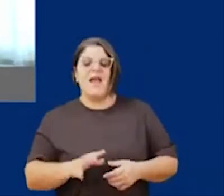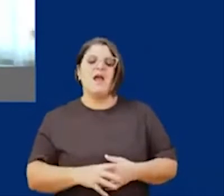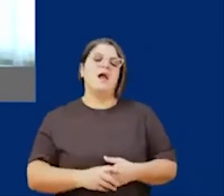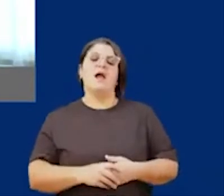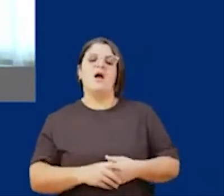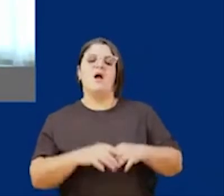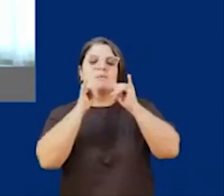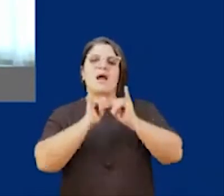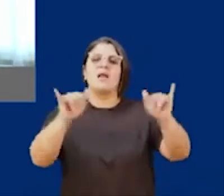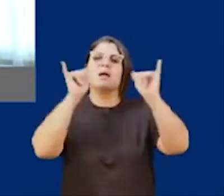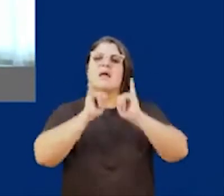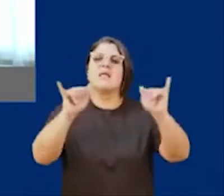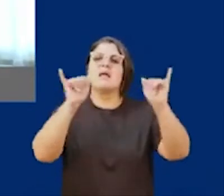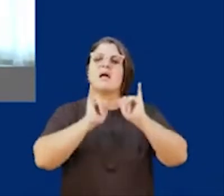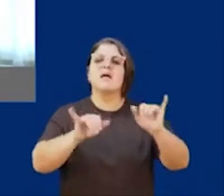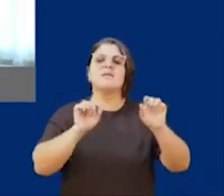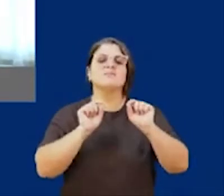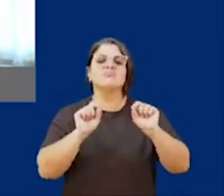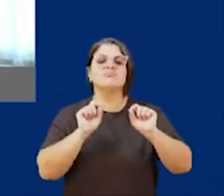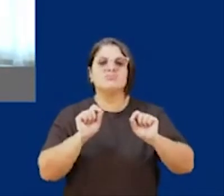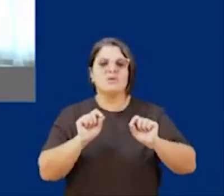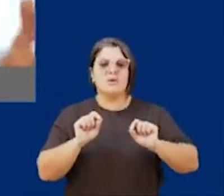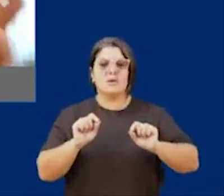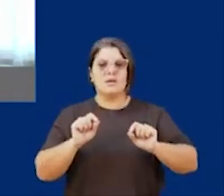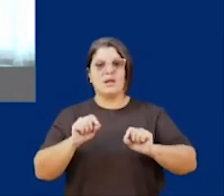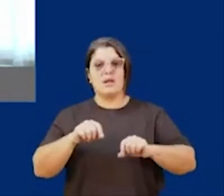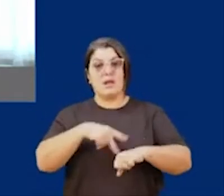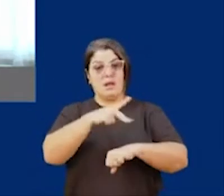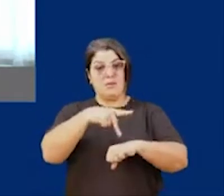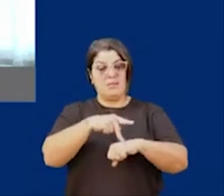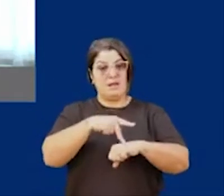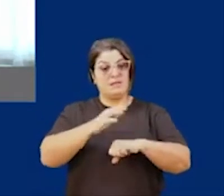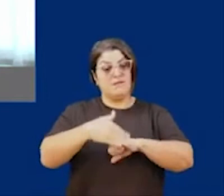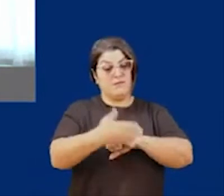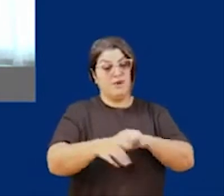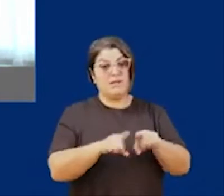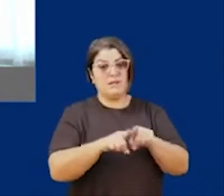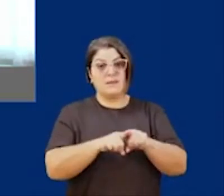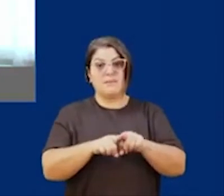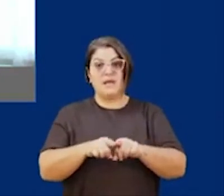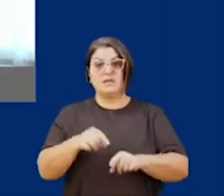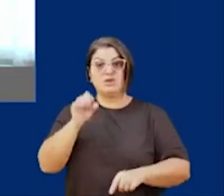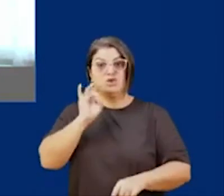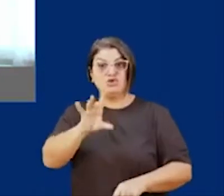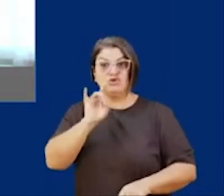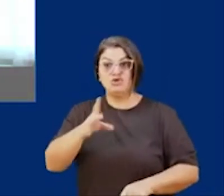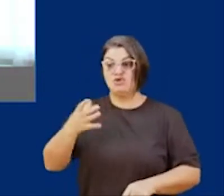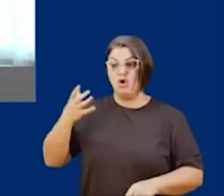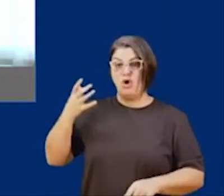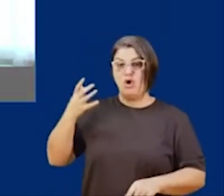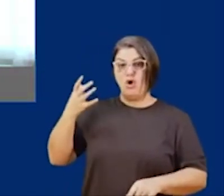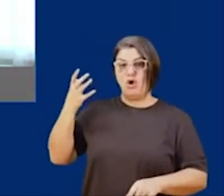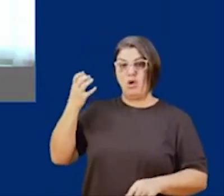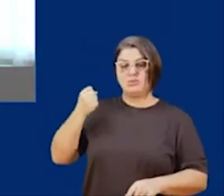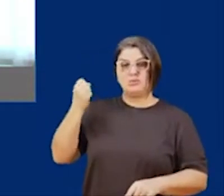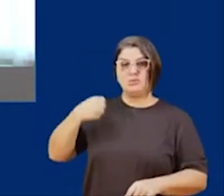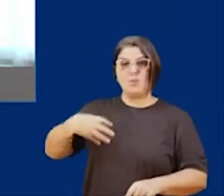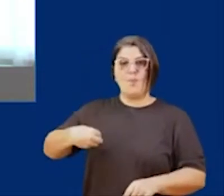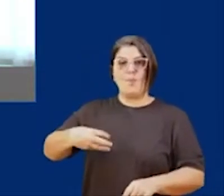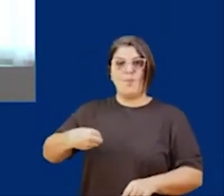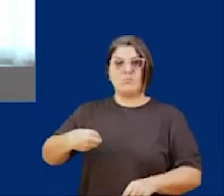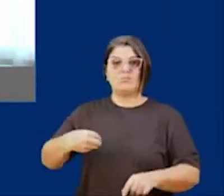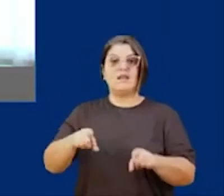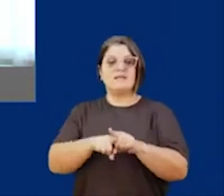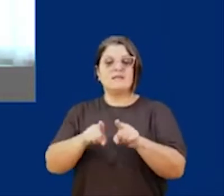foi valorizada, tanto internacionalmente quanto nacionalmente, era do aleitamento exclusivo, que é muito importante, mas o aleitamento continuado também é